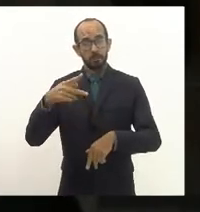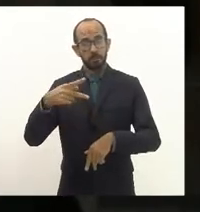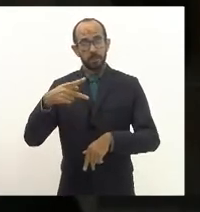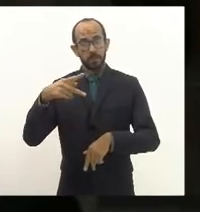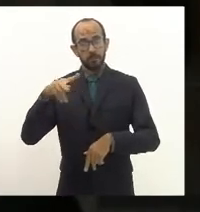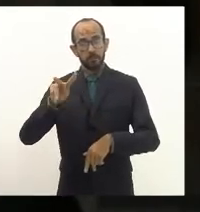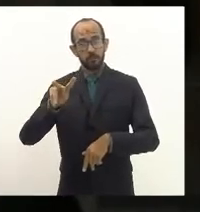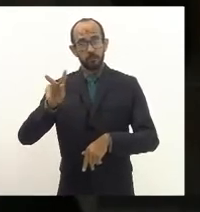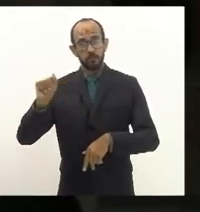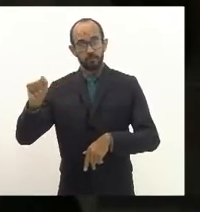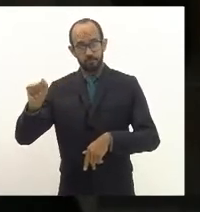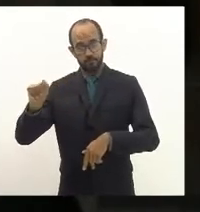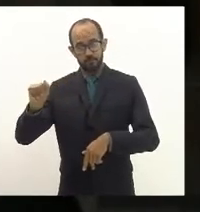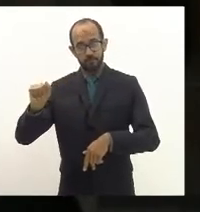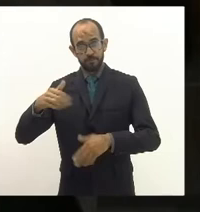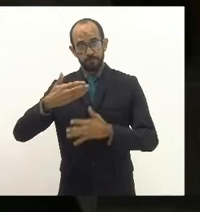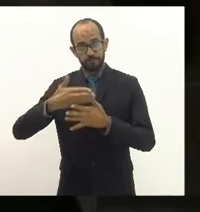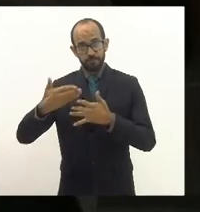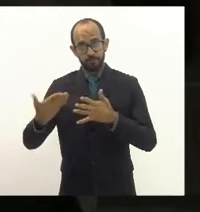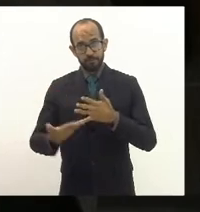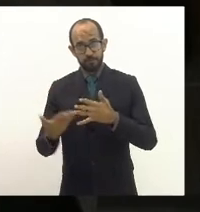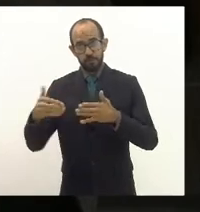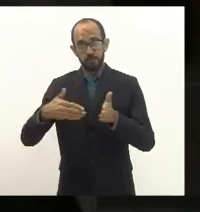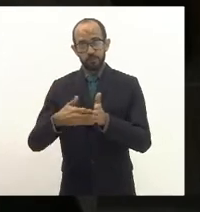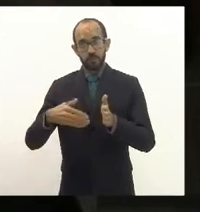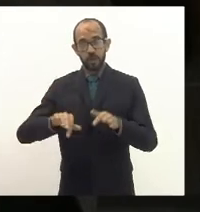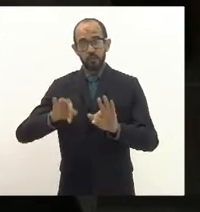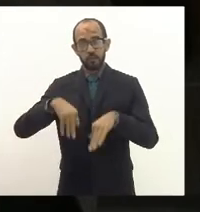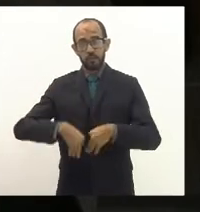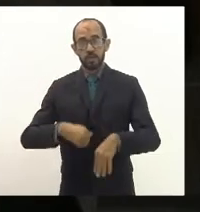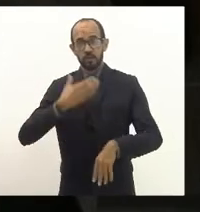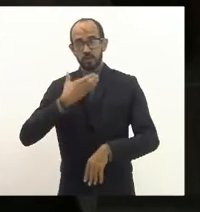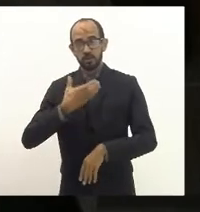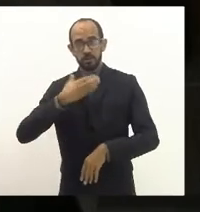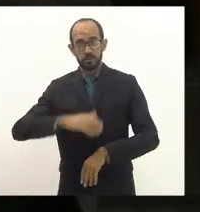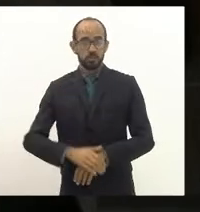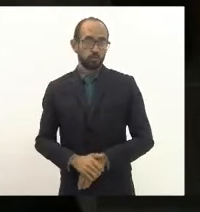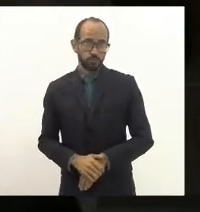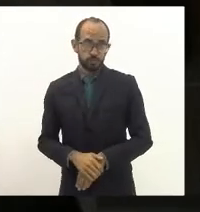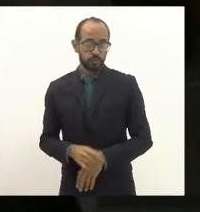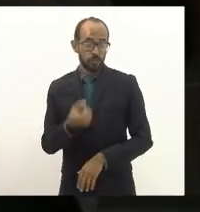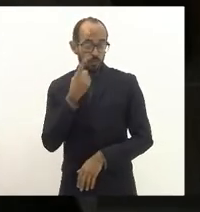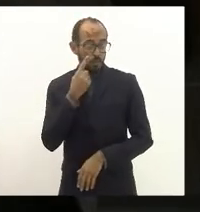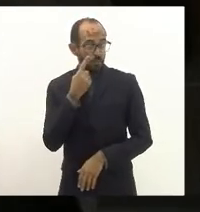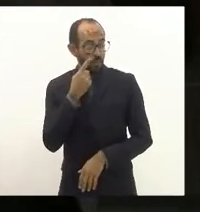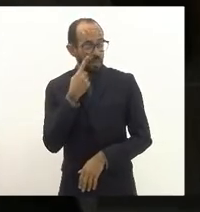parcelamento do IPVA, até o final de dezembro. E vamos ver